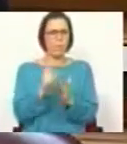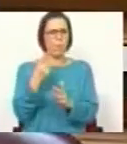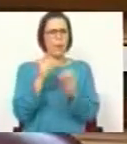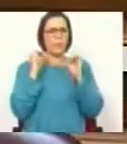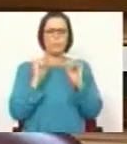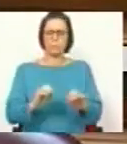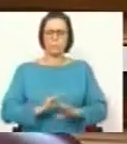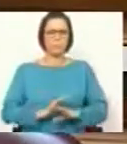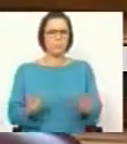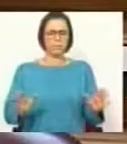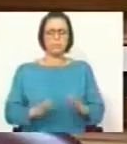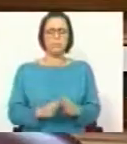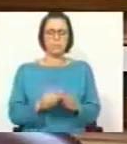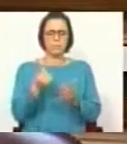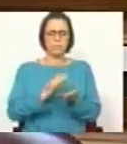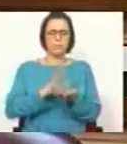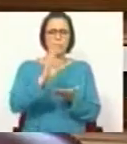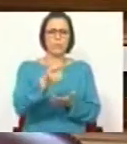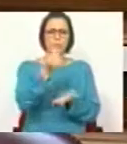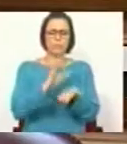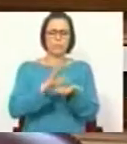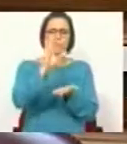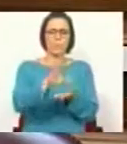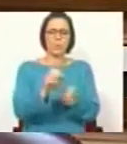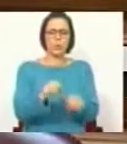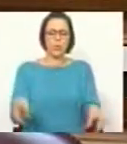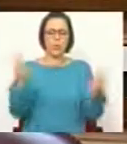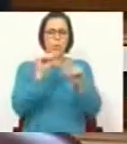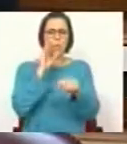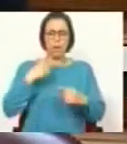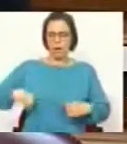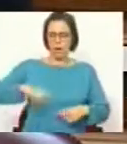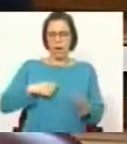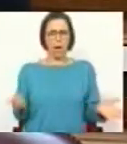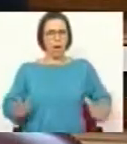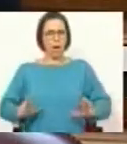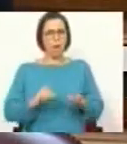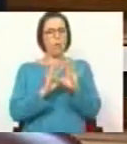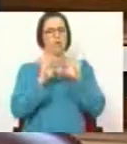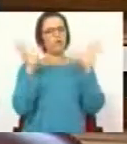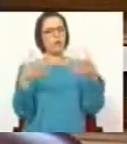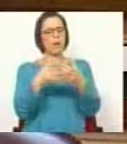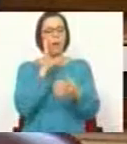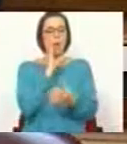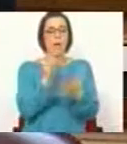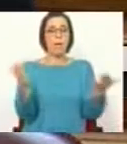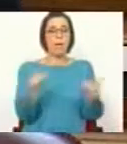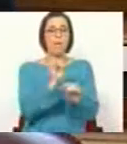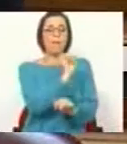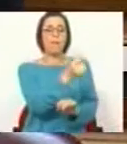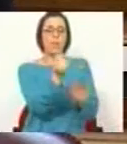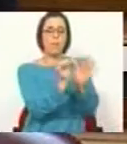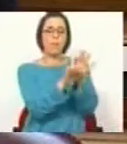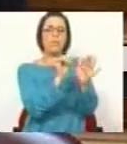um euro que seja, para a injeção de capital no novo banco ou nos bancos em geral, porque é do fundo